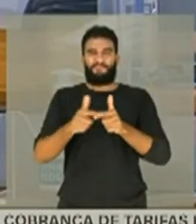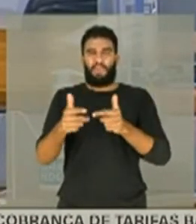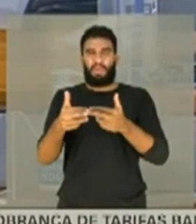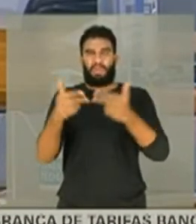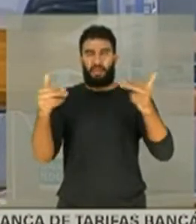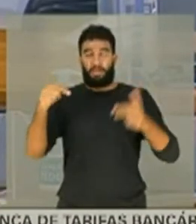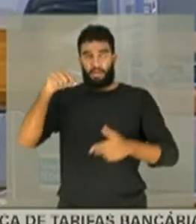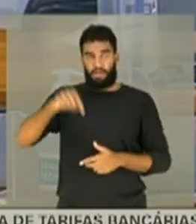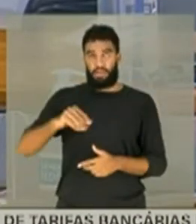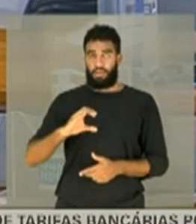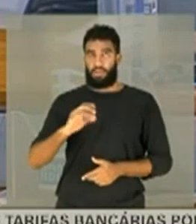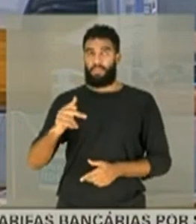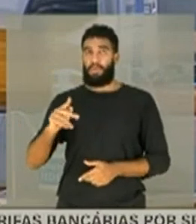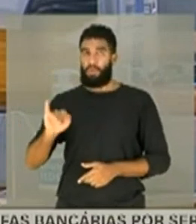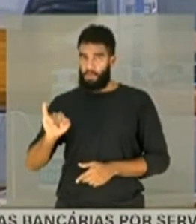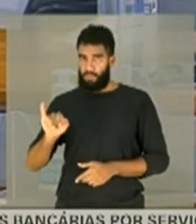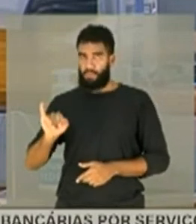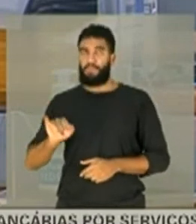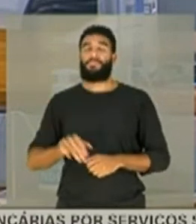CPI,